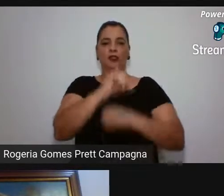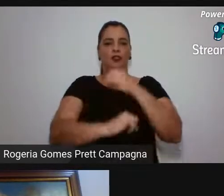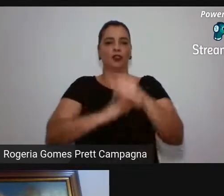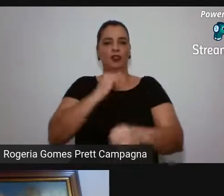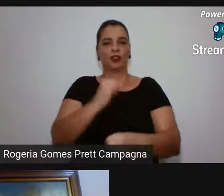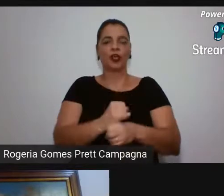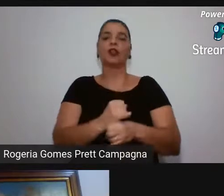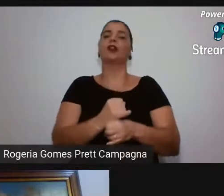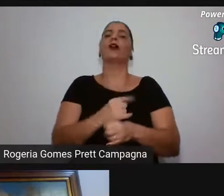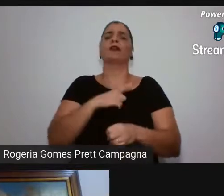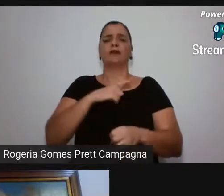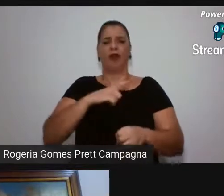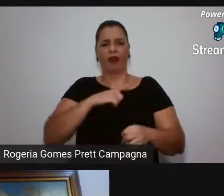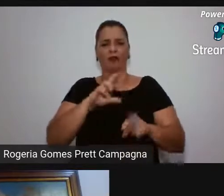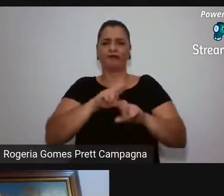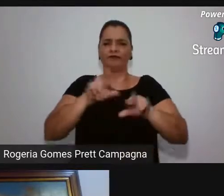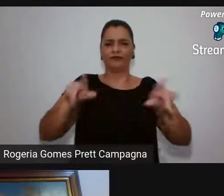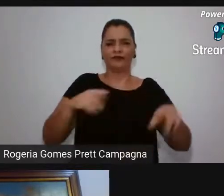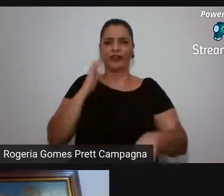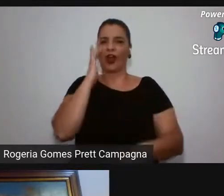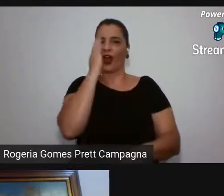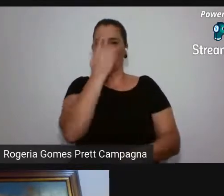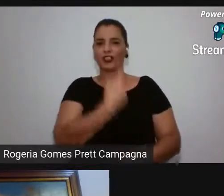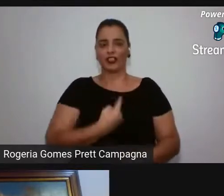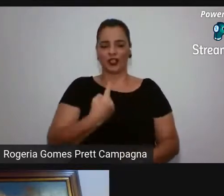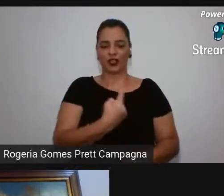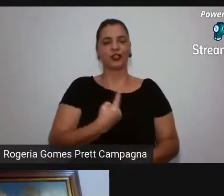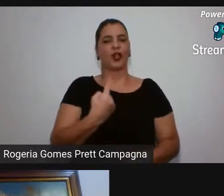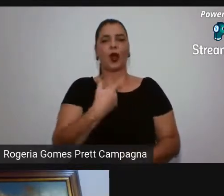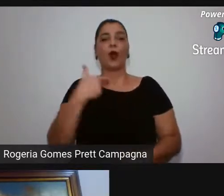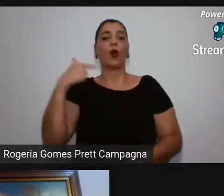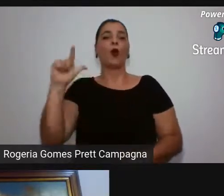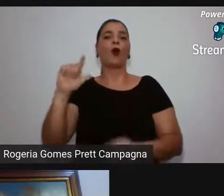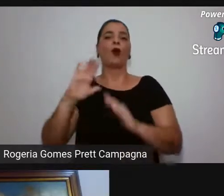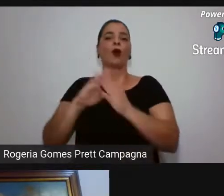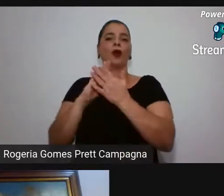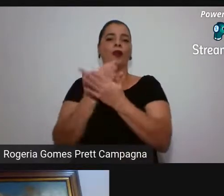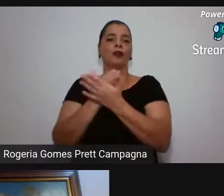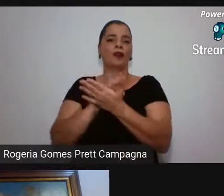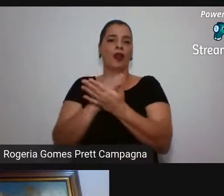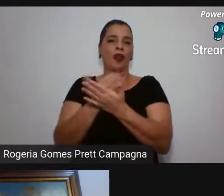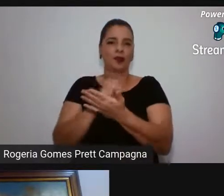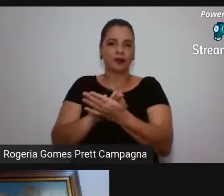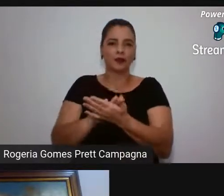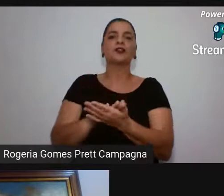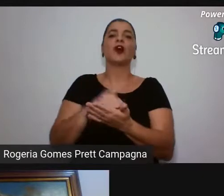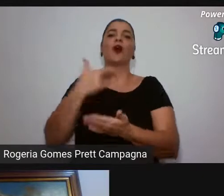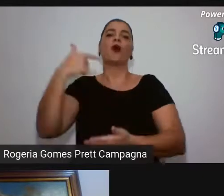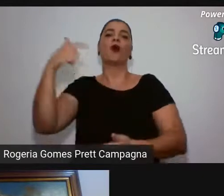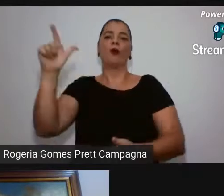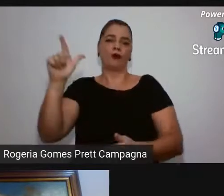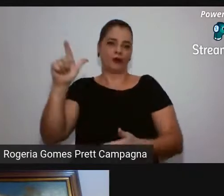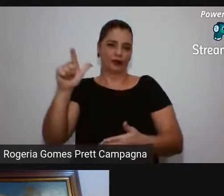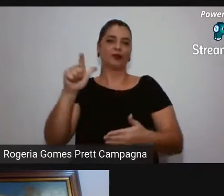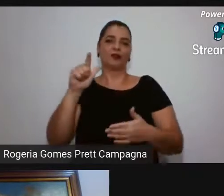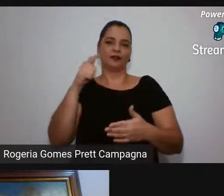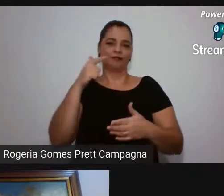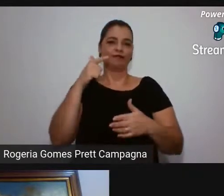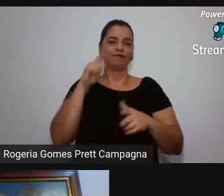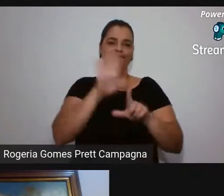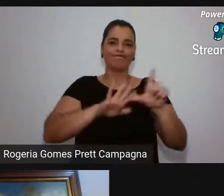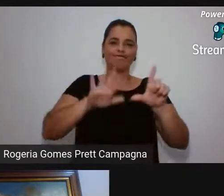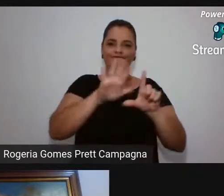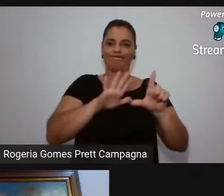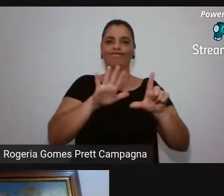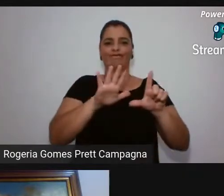como esse, e a Rogéria estava sozinha exatamente porque nosso outro intérprete, Rodrigo, estava no outro webinar, né, onde,